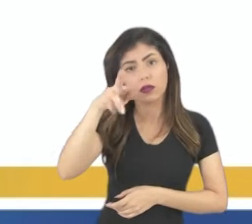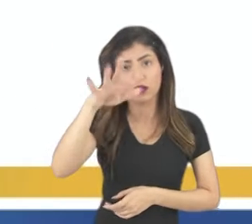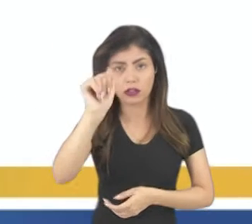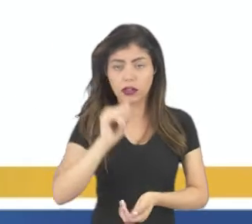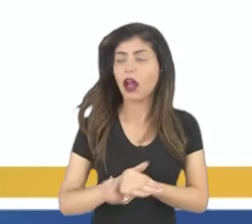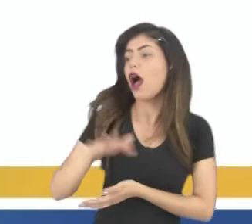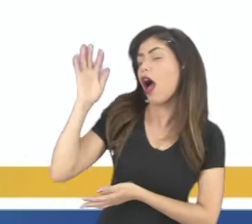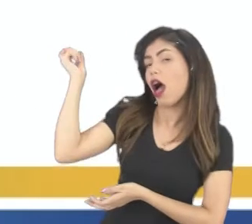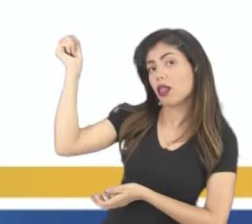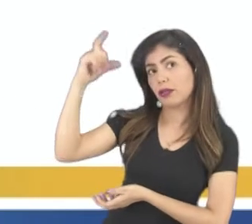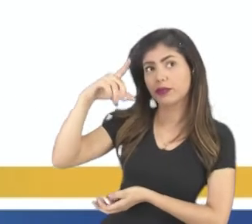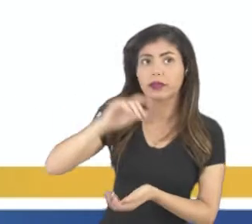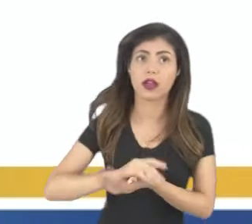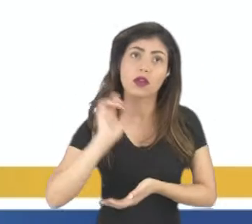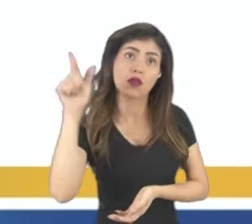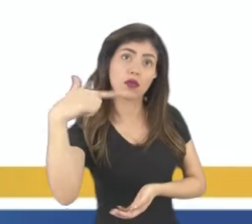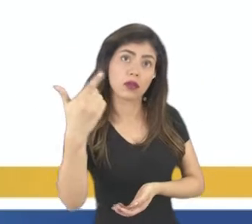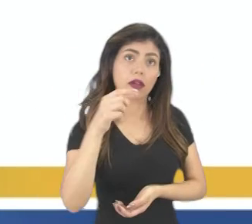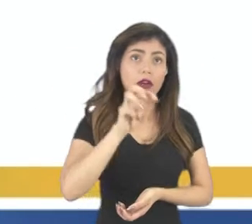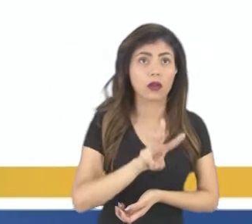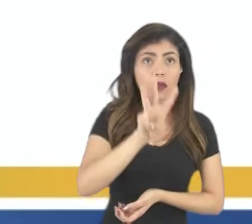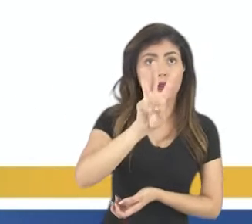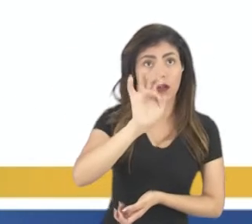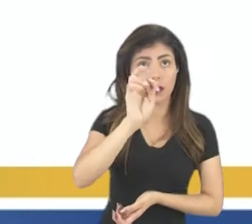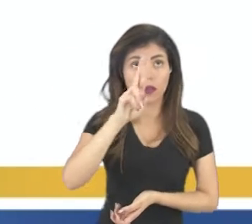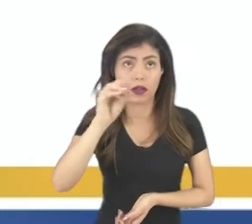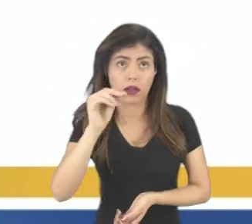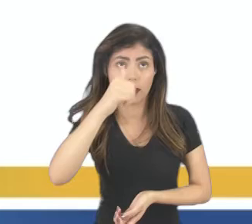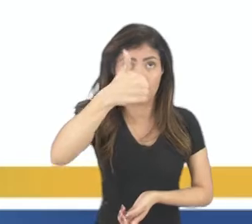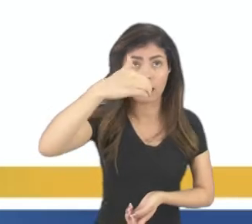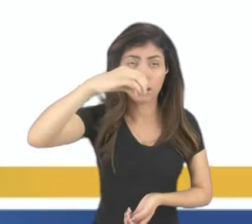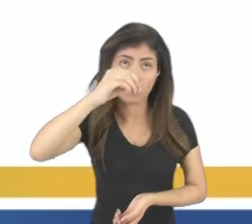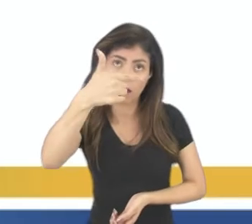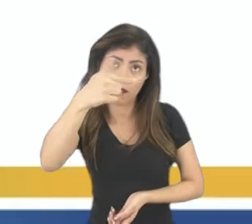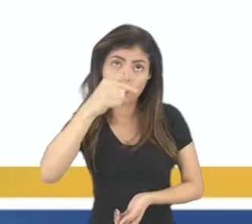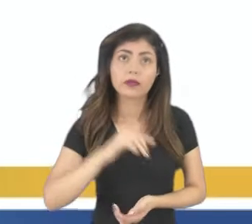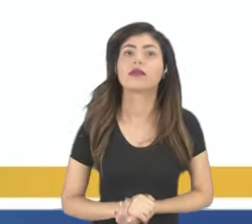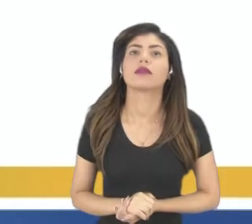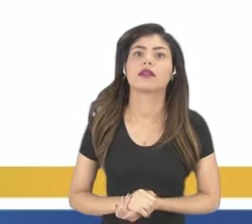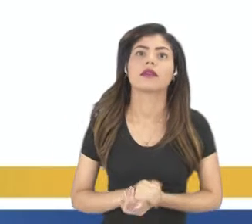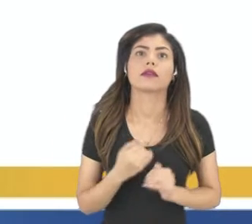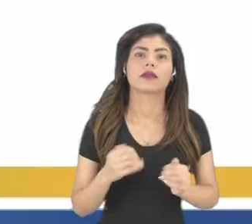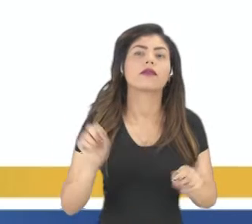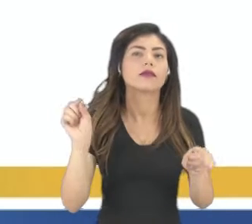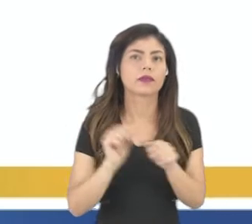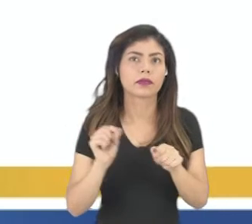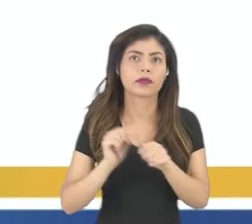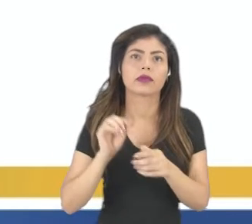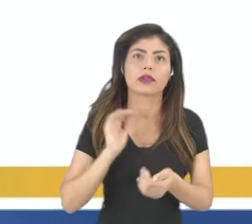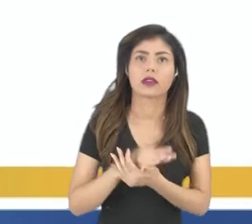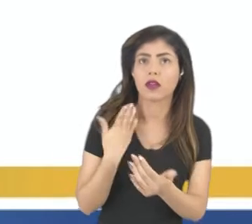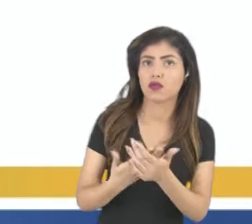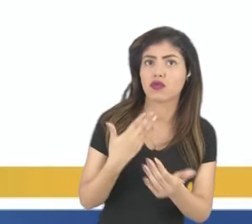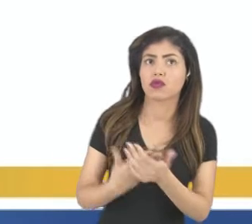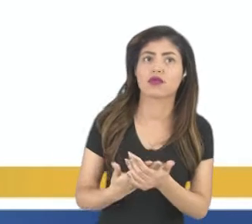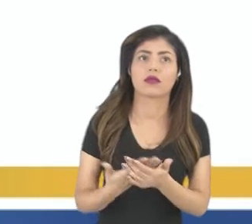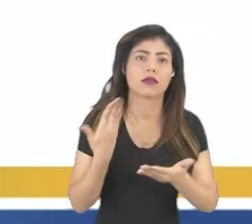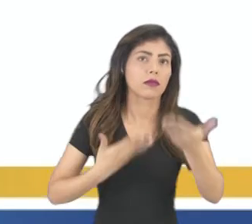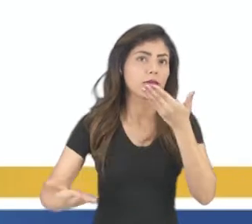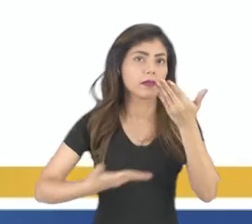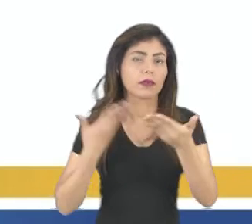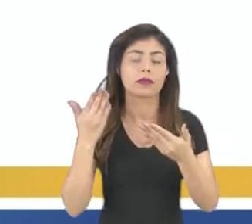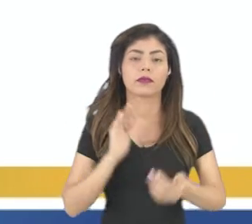e aí temos um outro chamado de Aizemberg 1927 que ele traz estudos